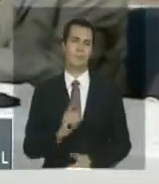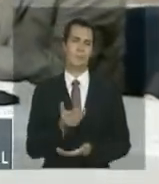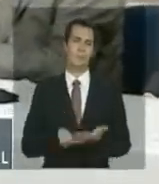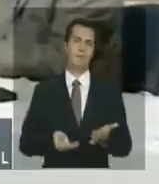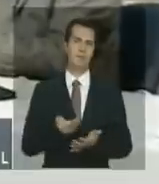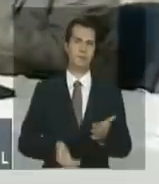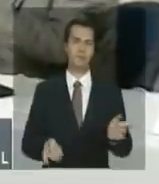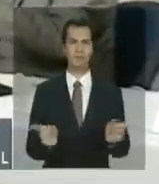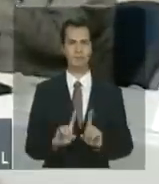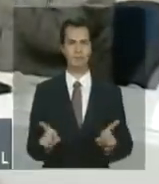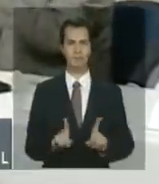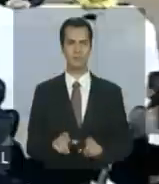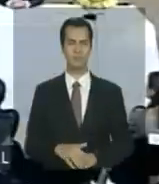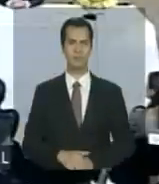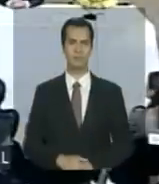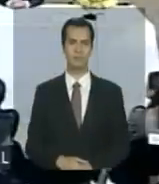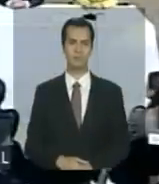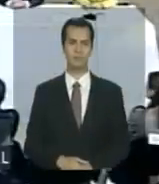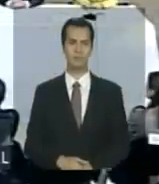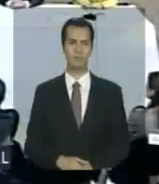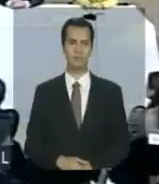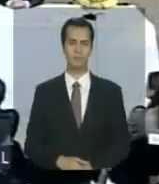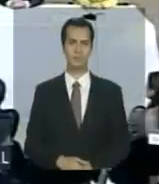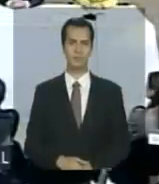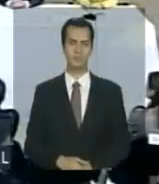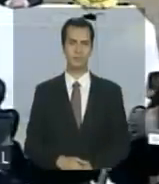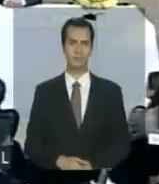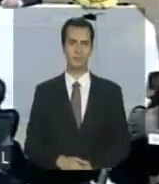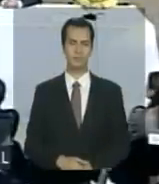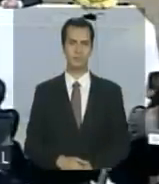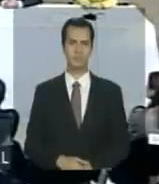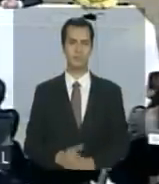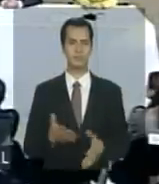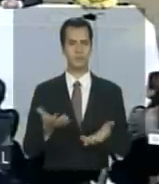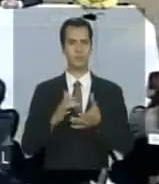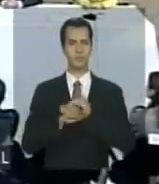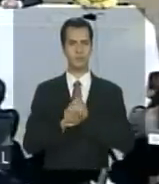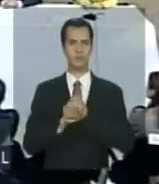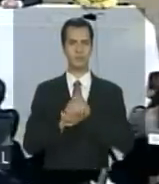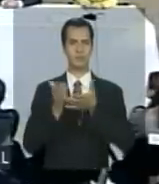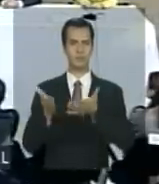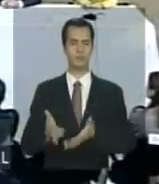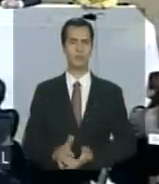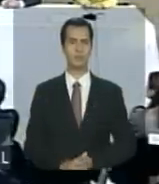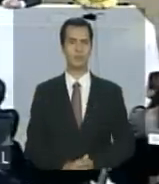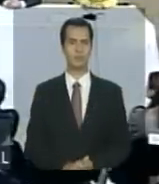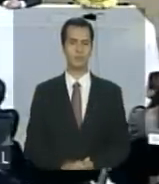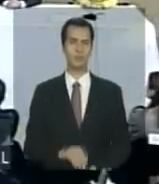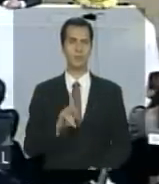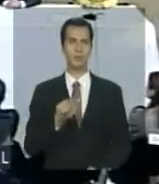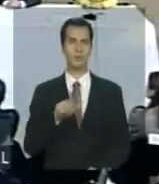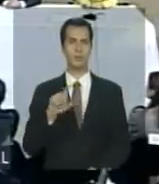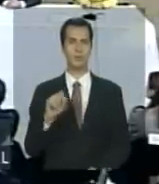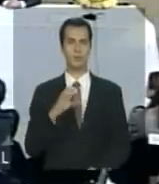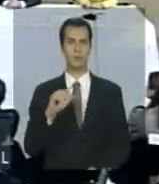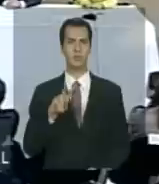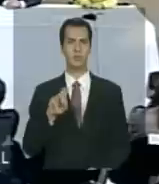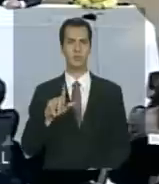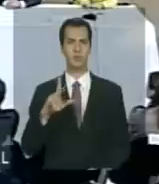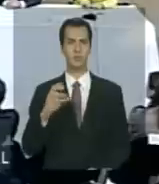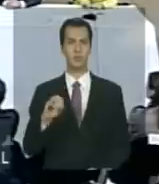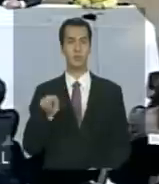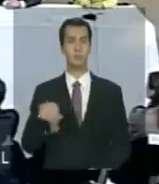comprometer o evento de hoje. Queria aqui cumprimentar o Paulo Carvalho, presidente da